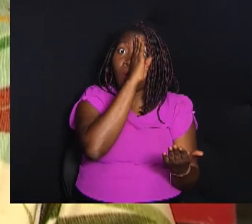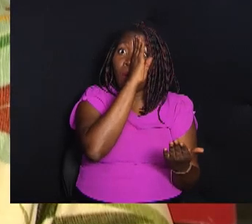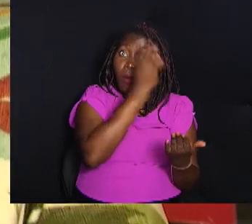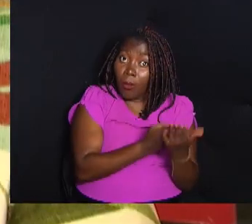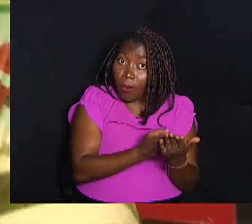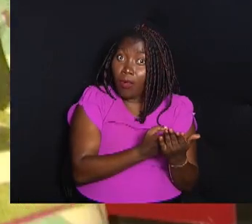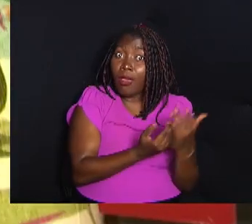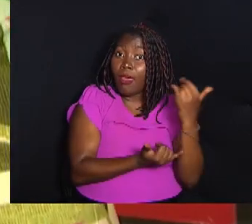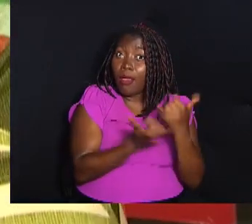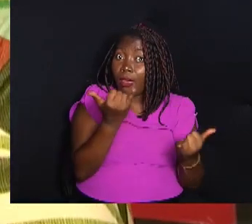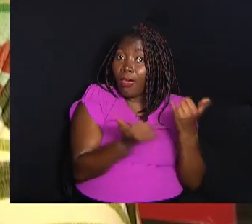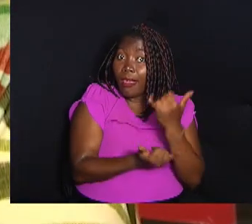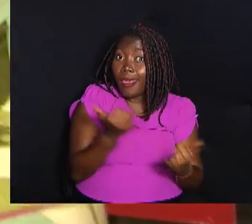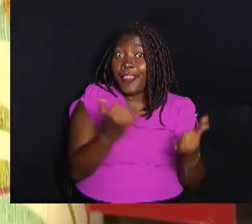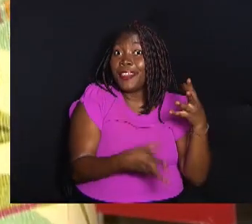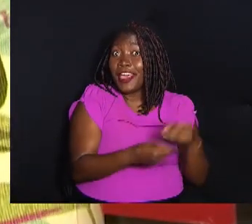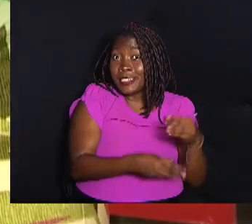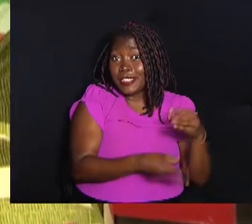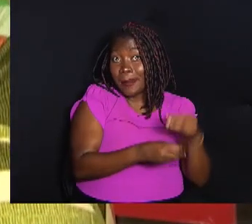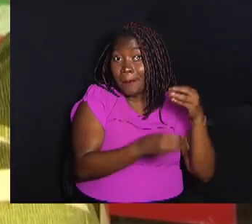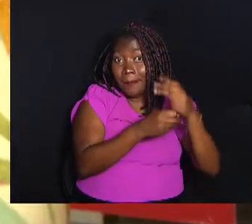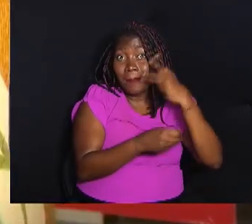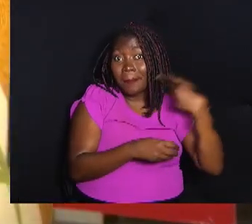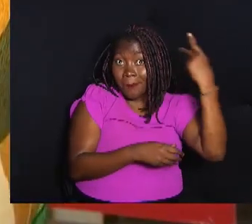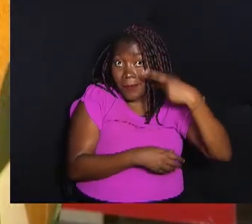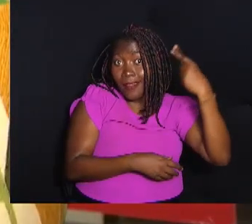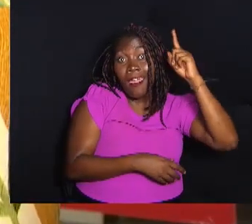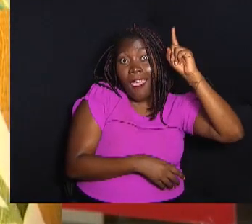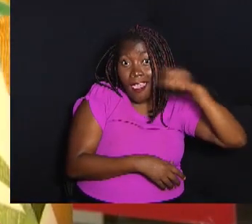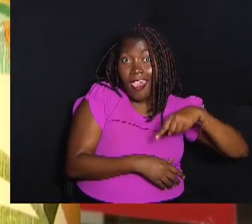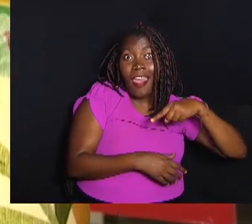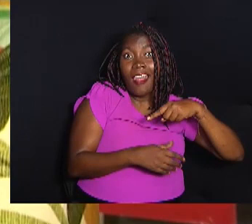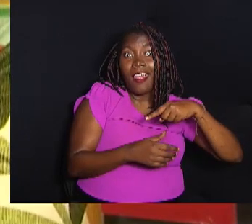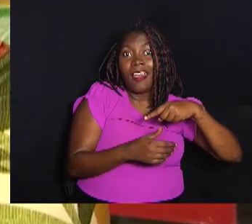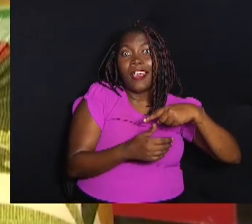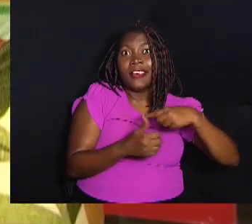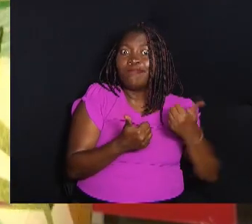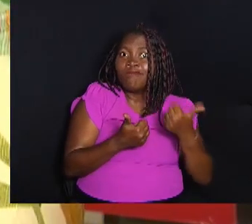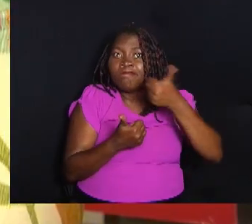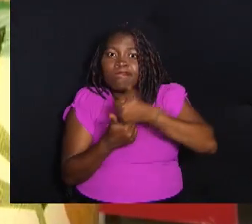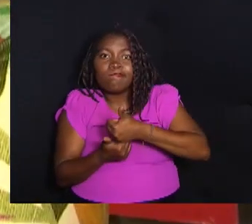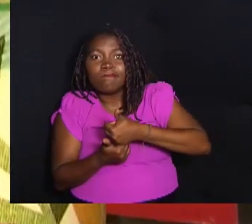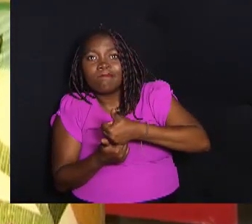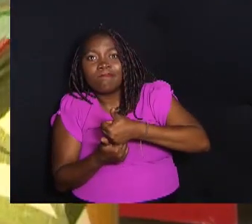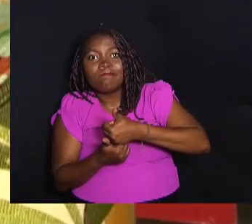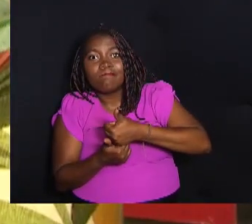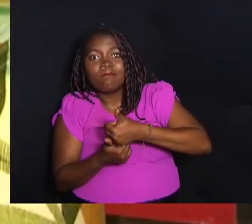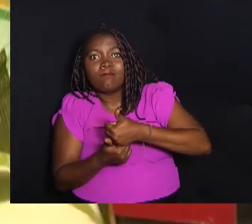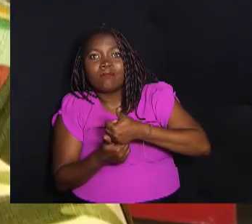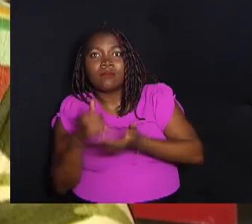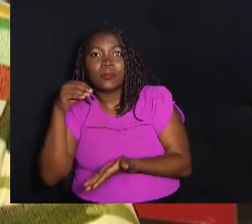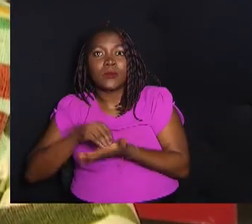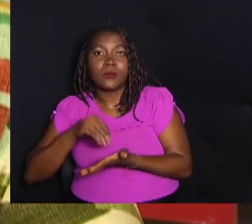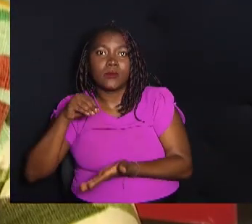os a as emendas parlamentares iriam digamos assim suprir parte desse dessa desidratação que a